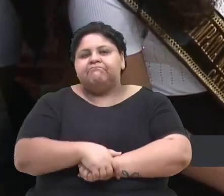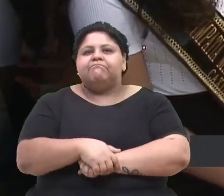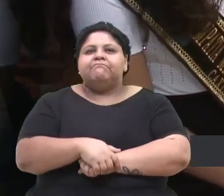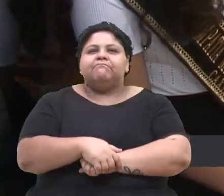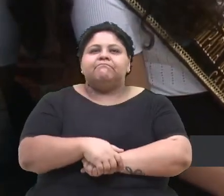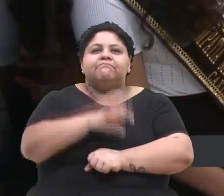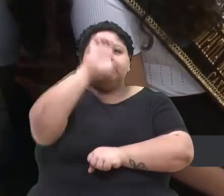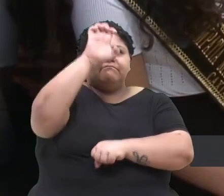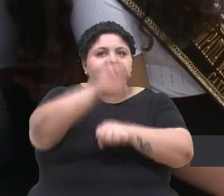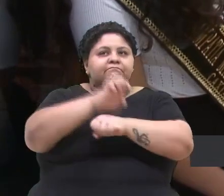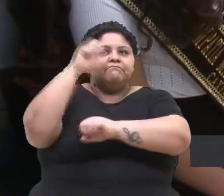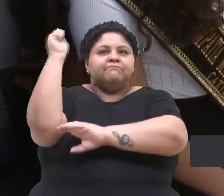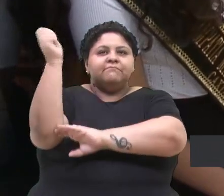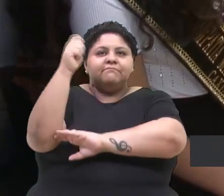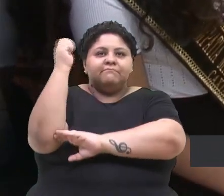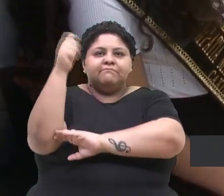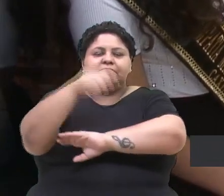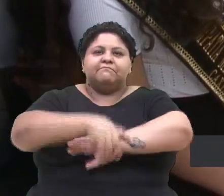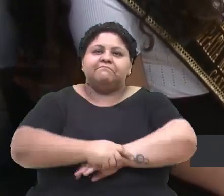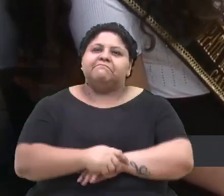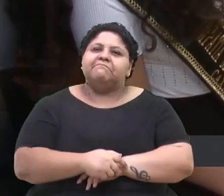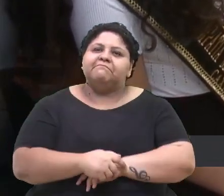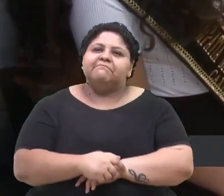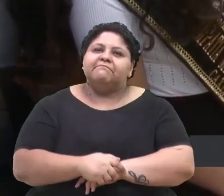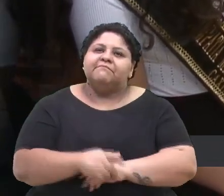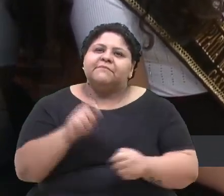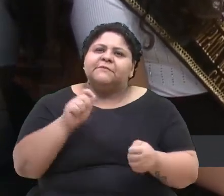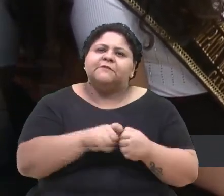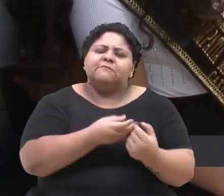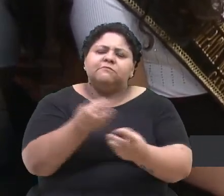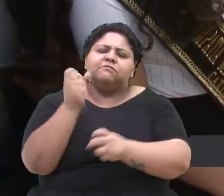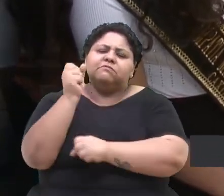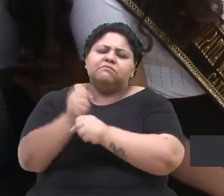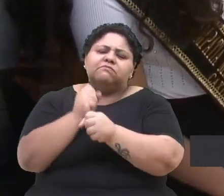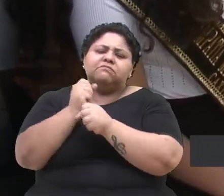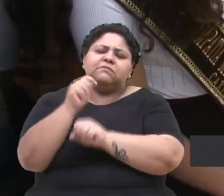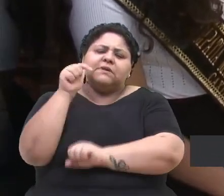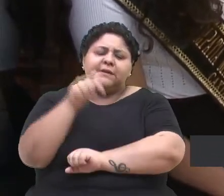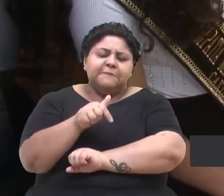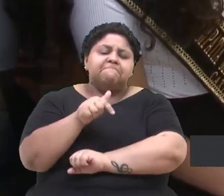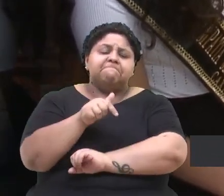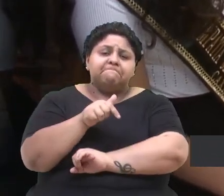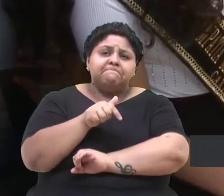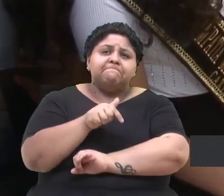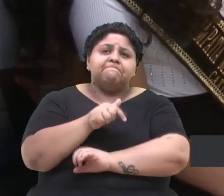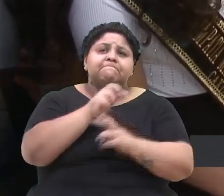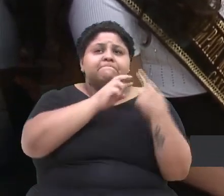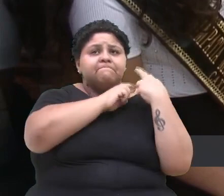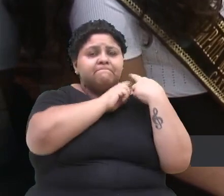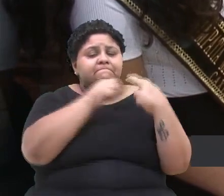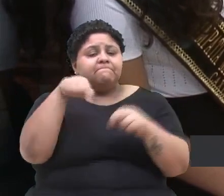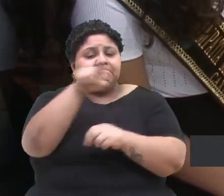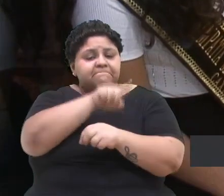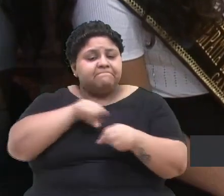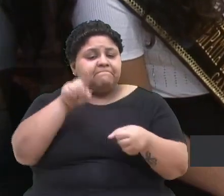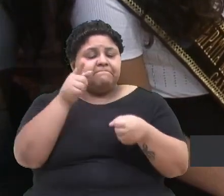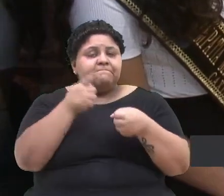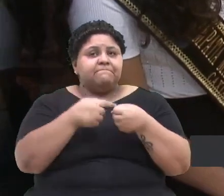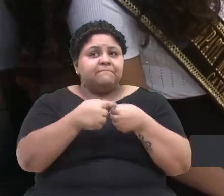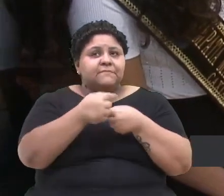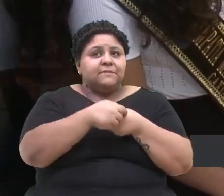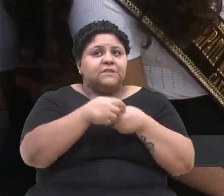no estado do Rio Grande do Sul. Faz muitos anos que nós estamos aí, representando a nossa cidade